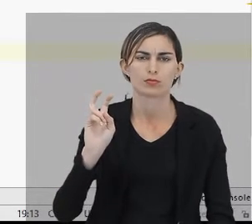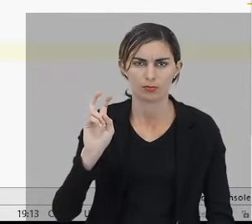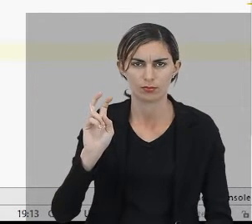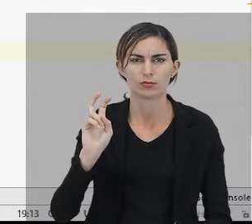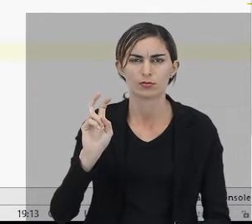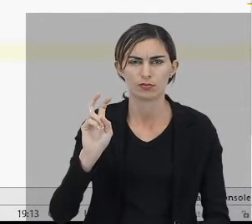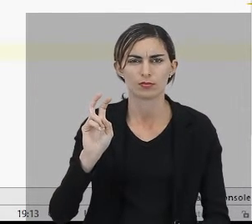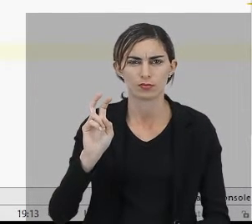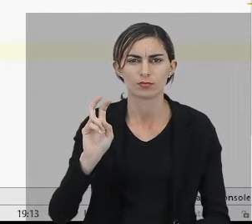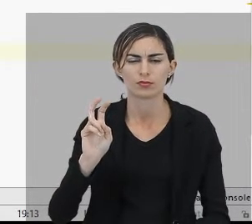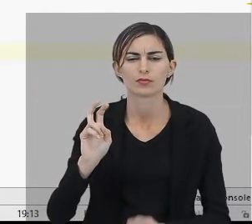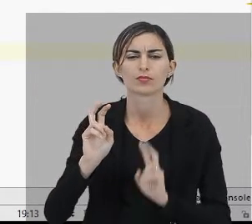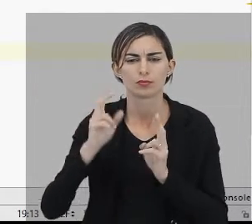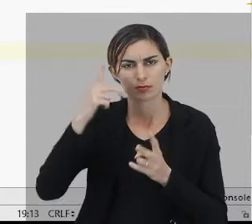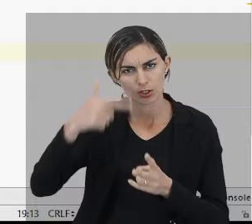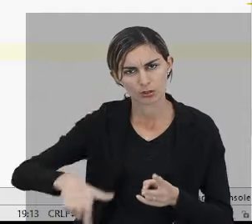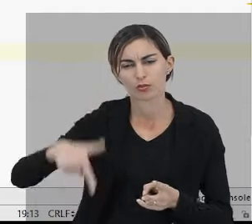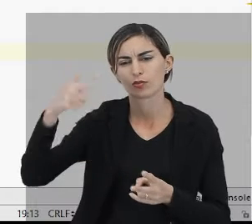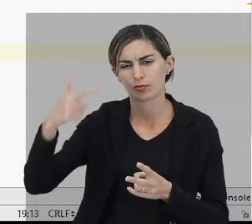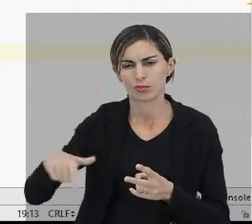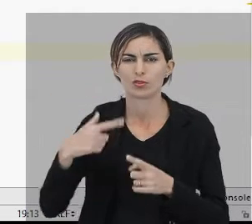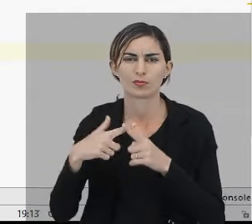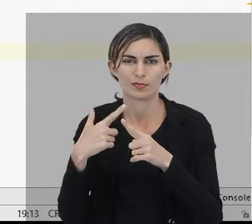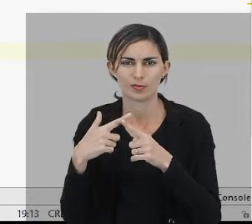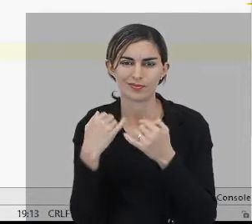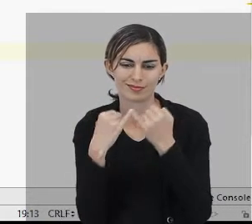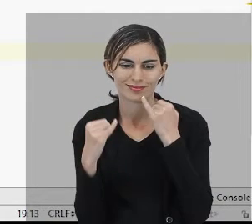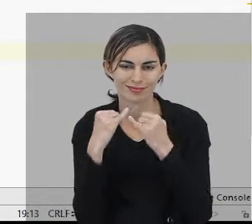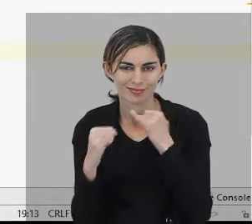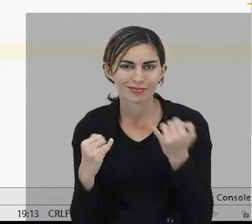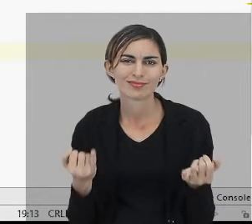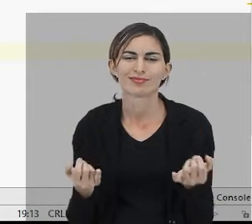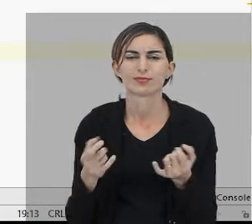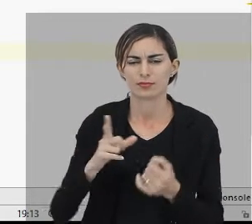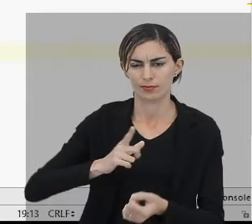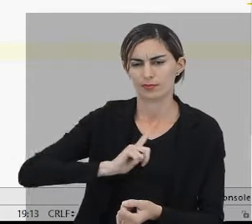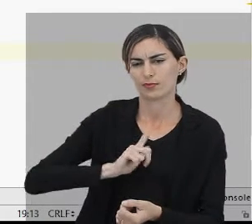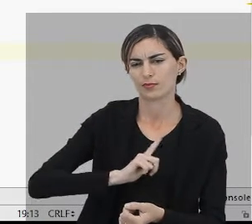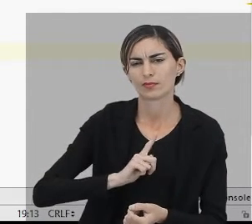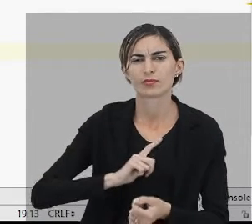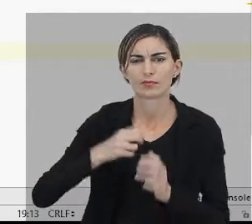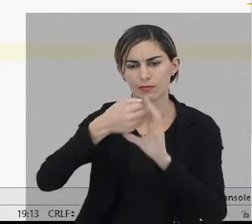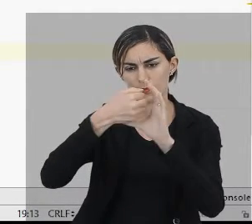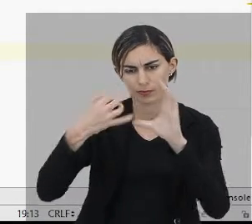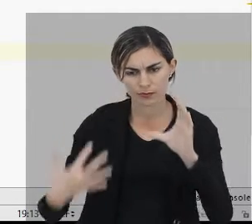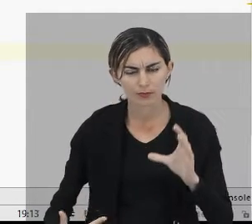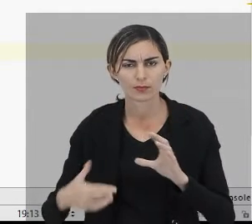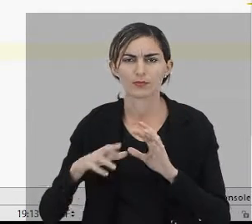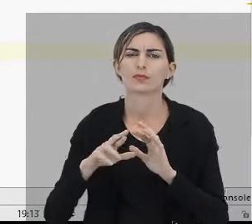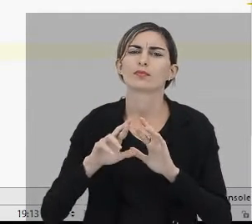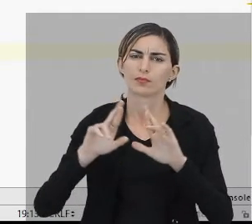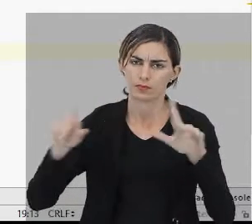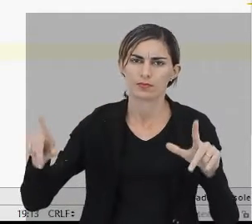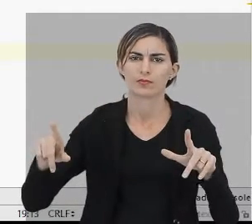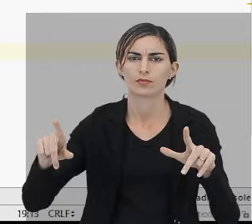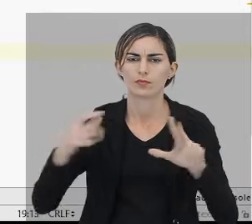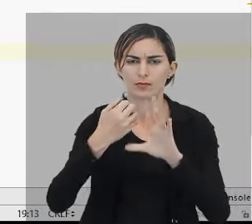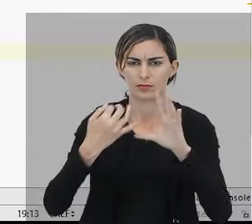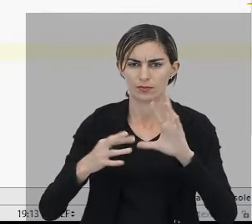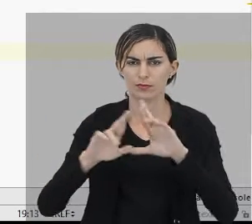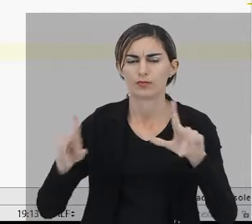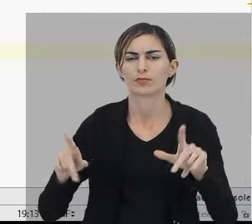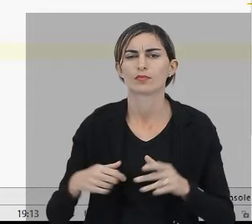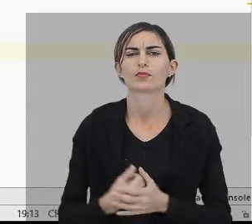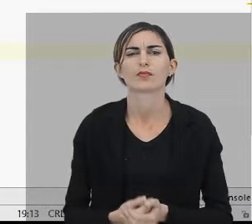Então, observe que os laços de repetição eles são muito parecidos um com o outro, mas ele possui características